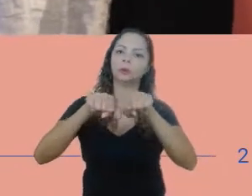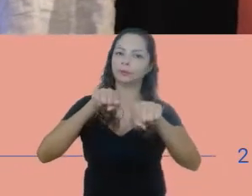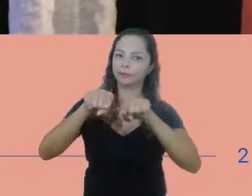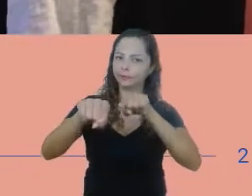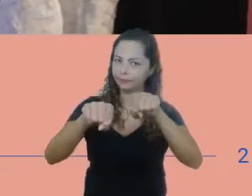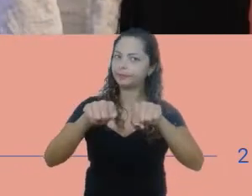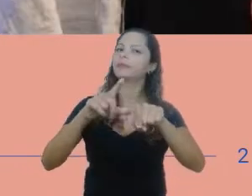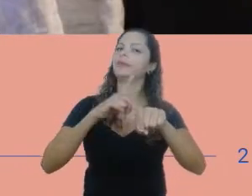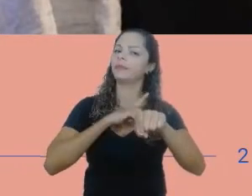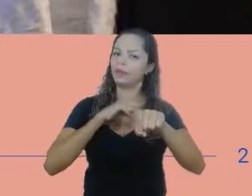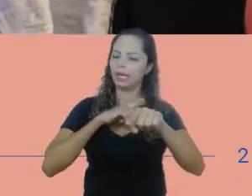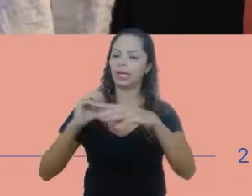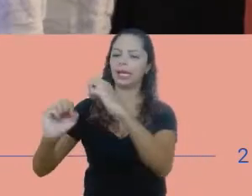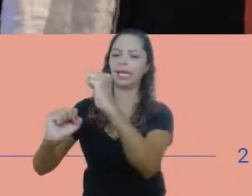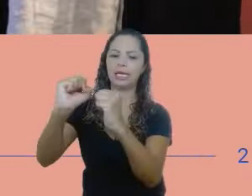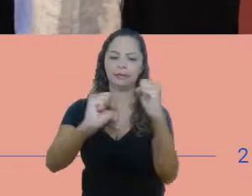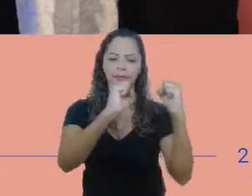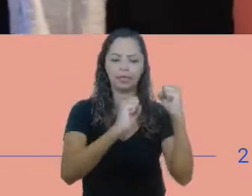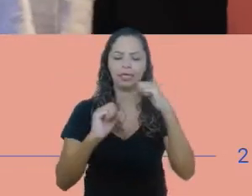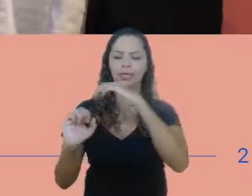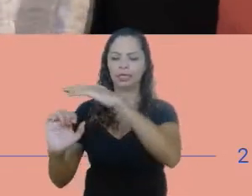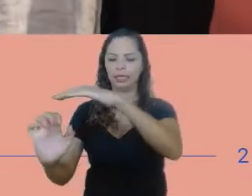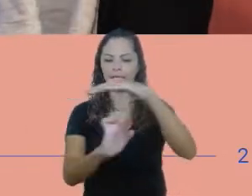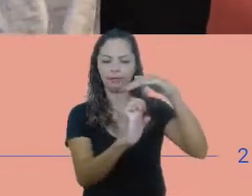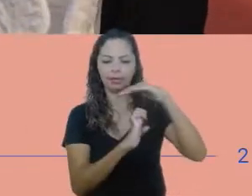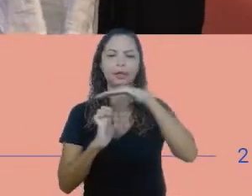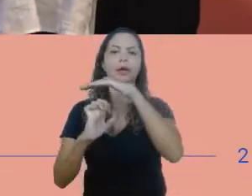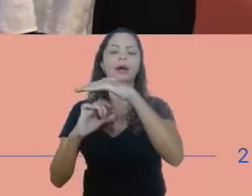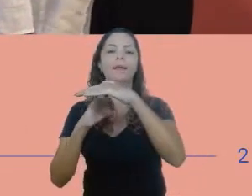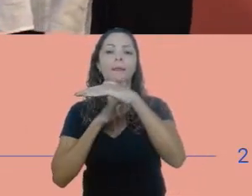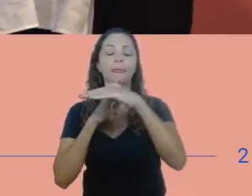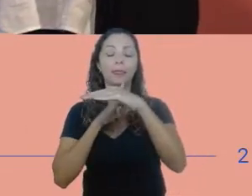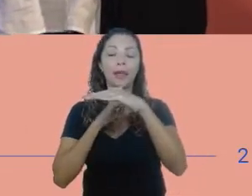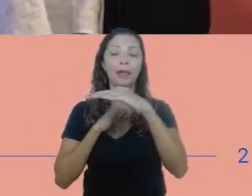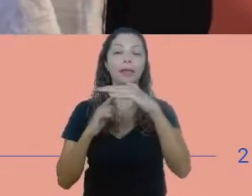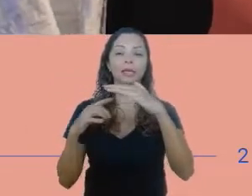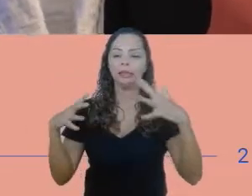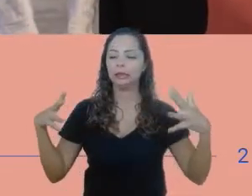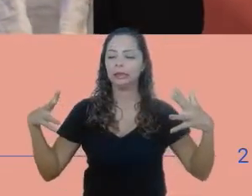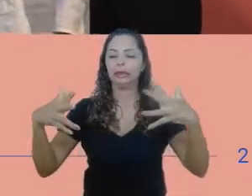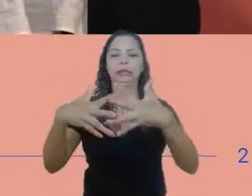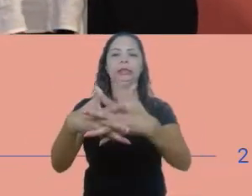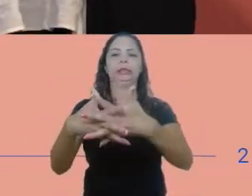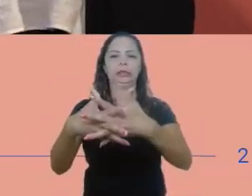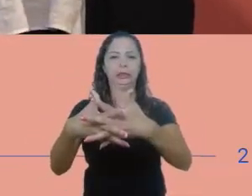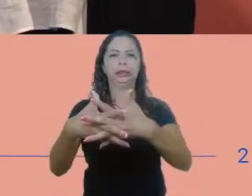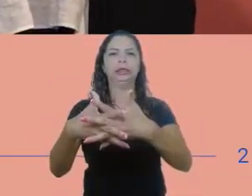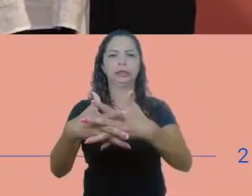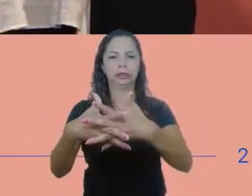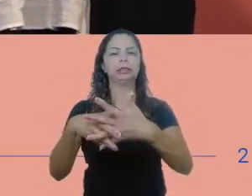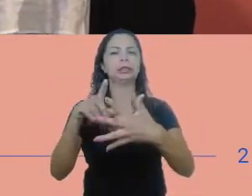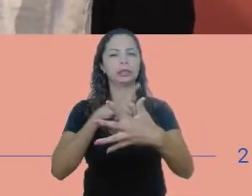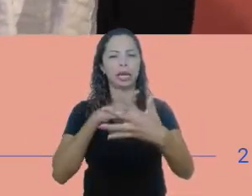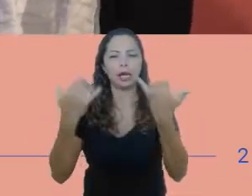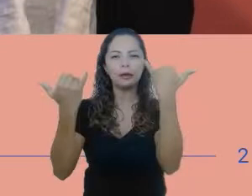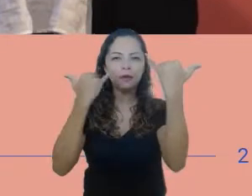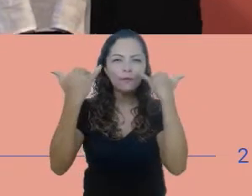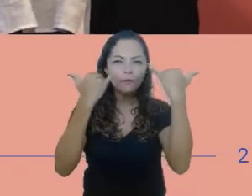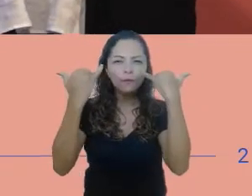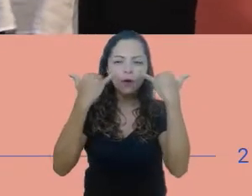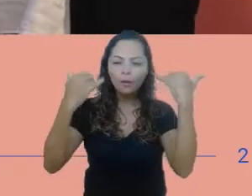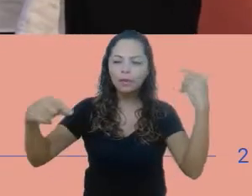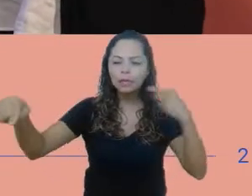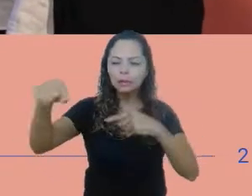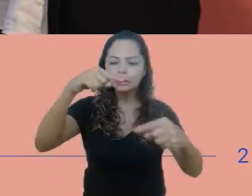gerenciar os conflitos e as informações que são trocadas entre um elo da cadeia de outro então a gente precisa unificar